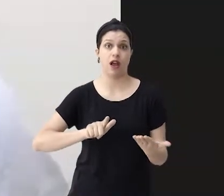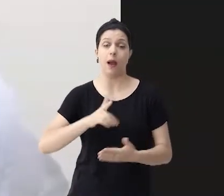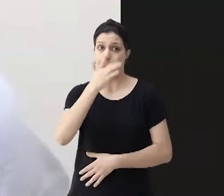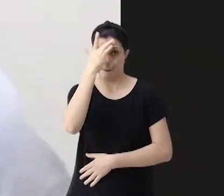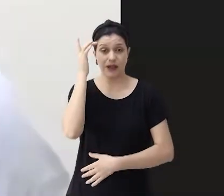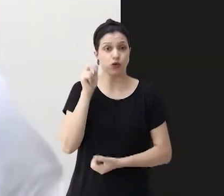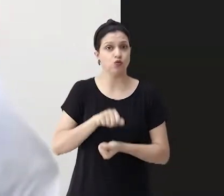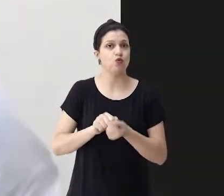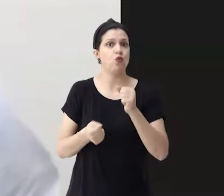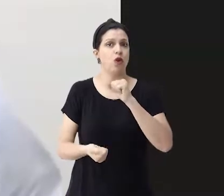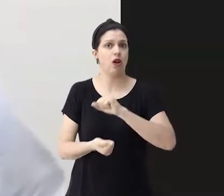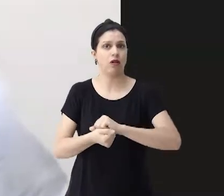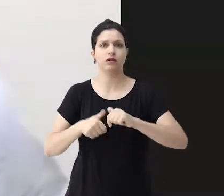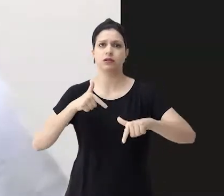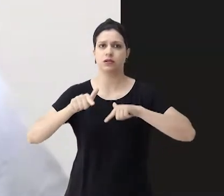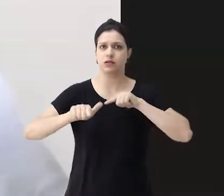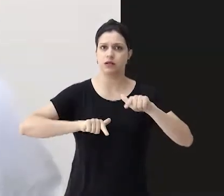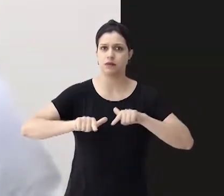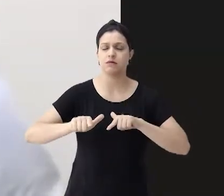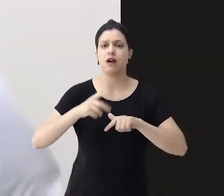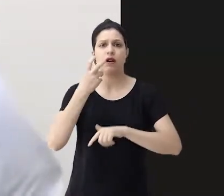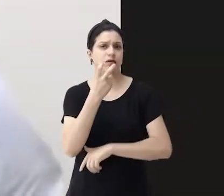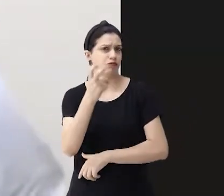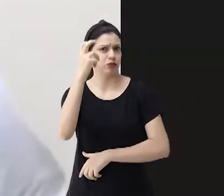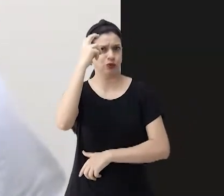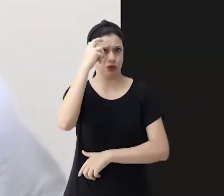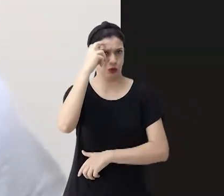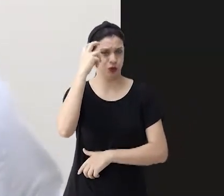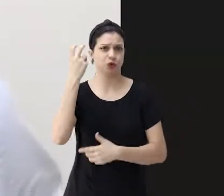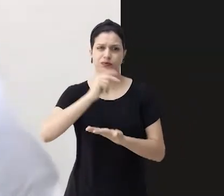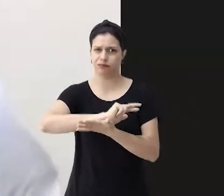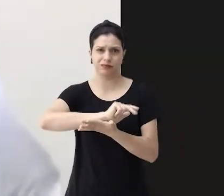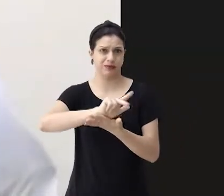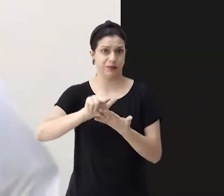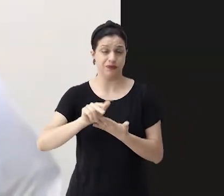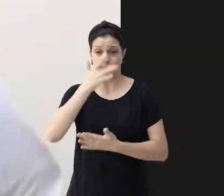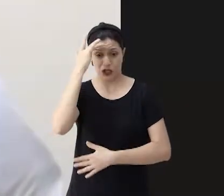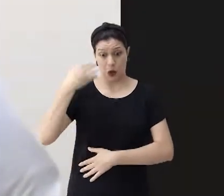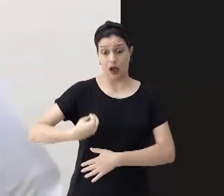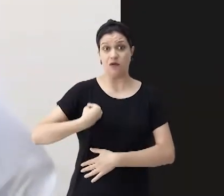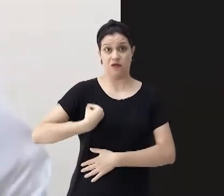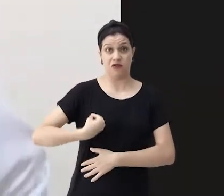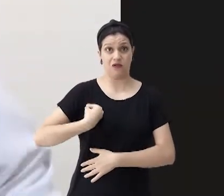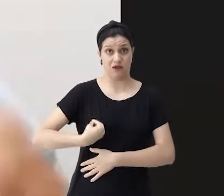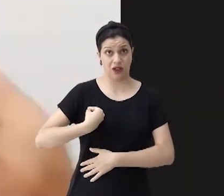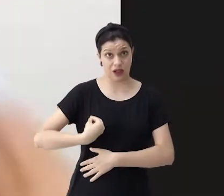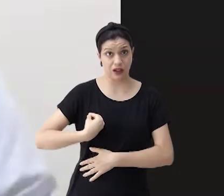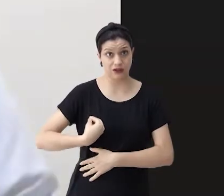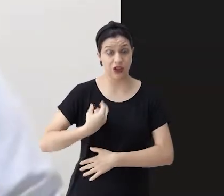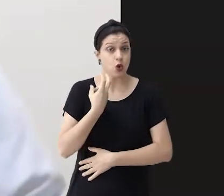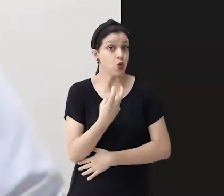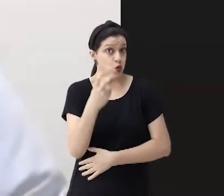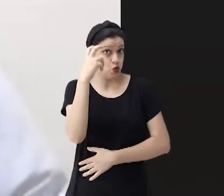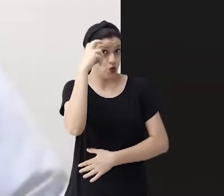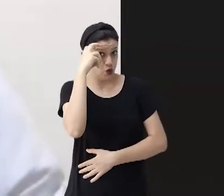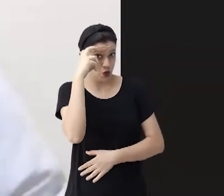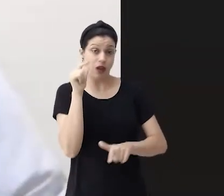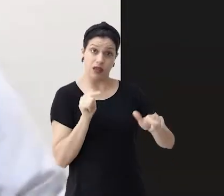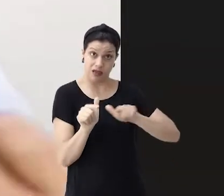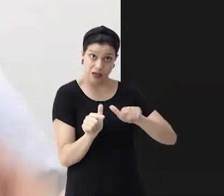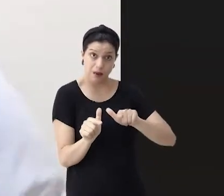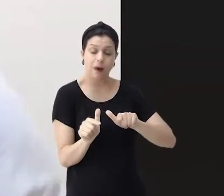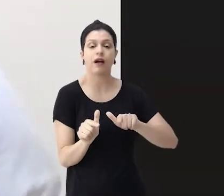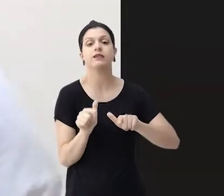do Sul, os nossos artistas, produtores culturais, as pessoas que vivem de